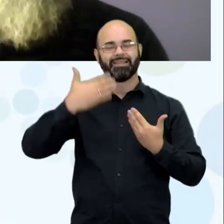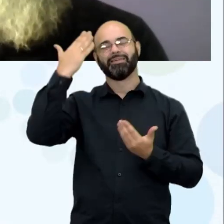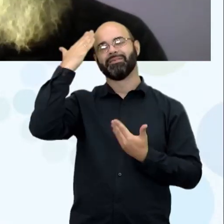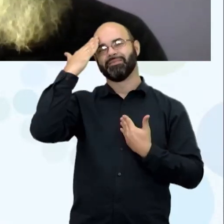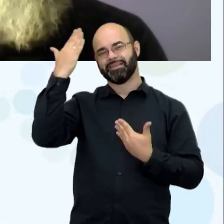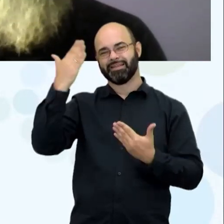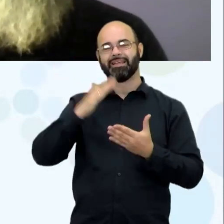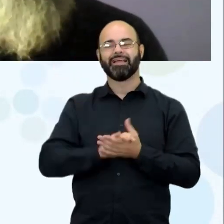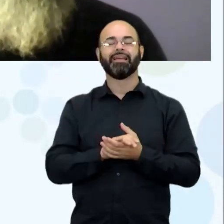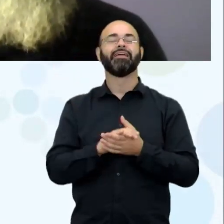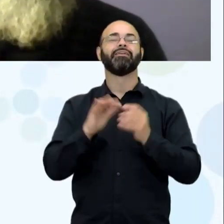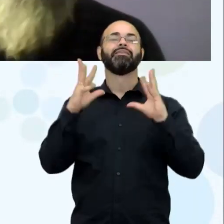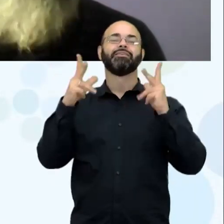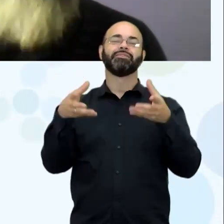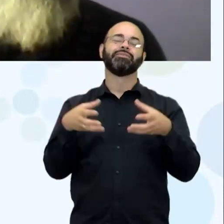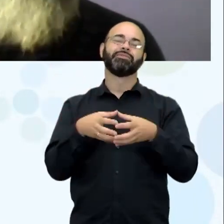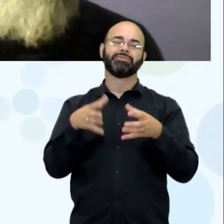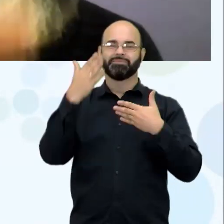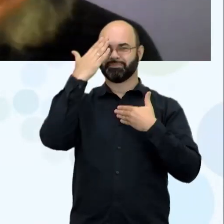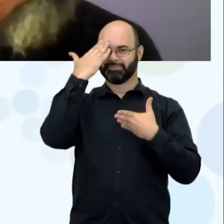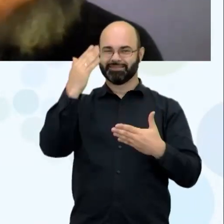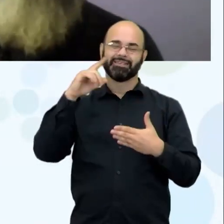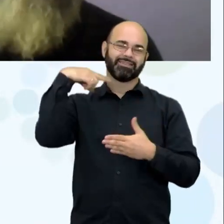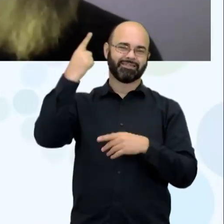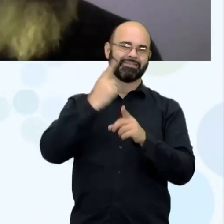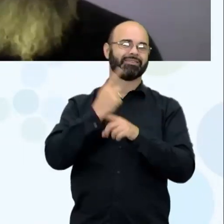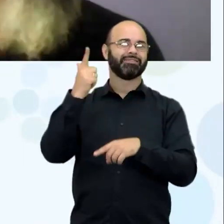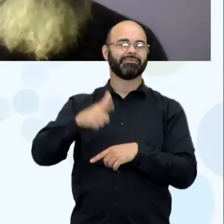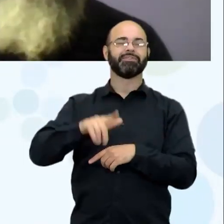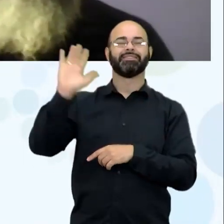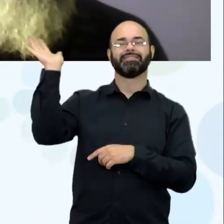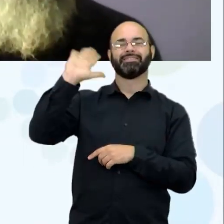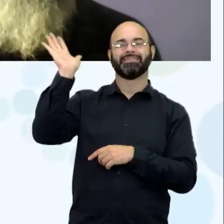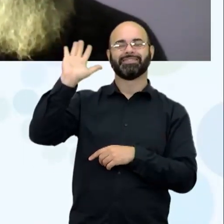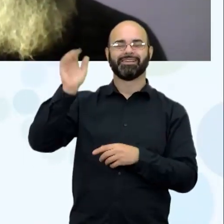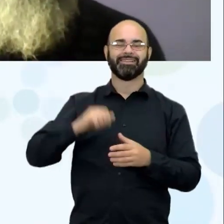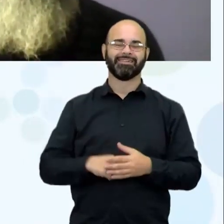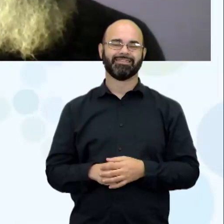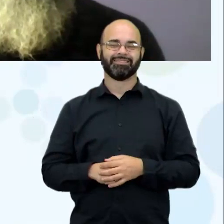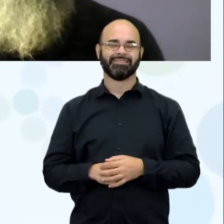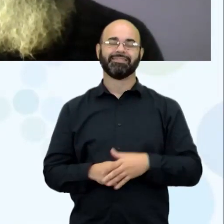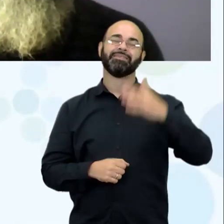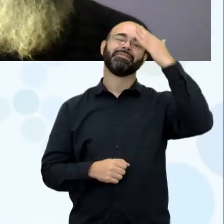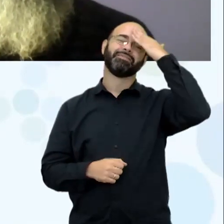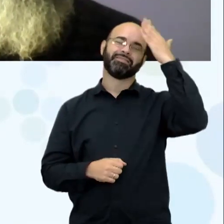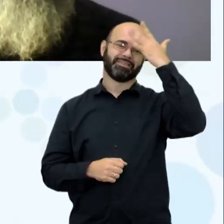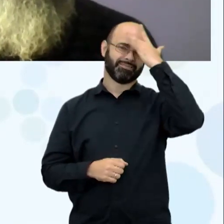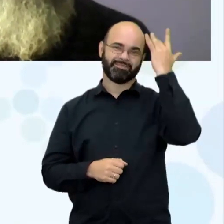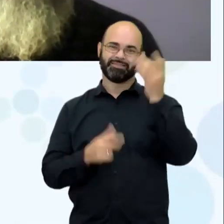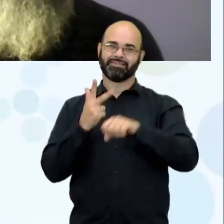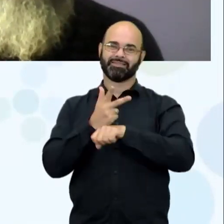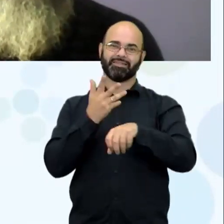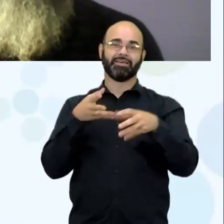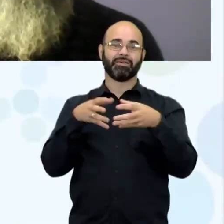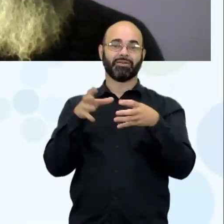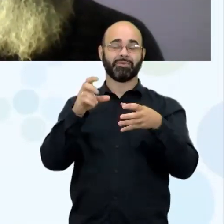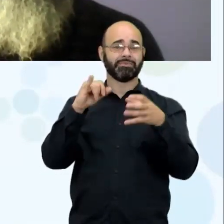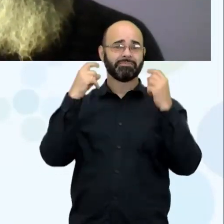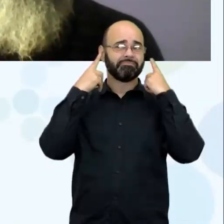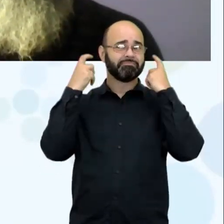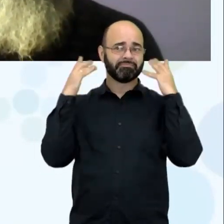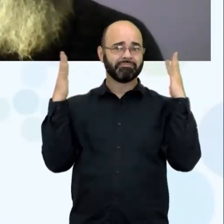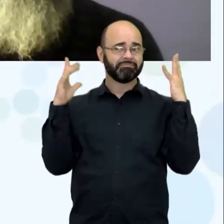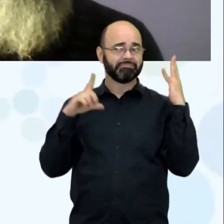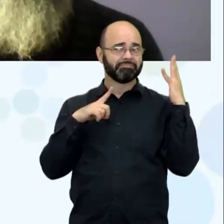Muito obrigado, produção, por essa aula. E até a próxima. Tchau, tchau. Obrigada, pessoal. Se a produção já tiver uns